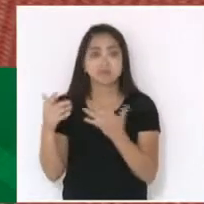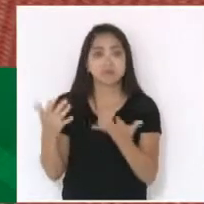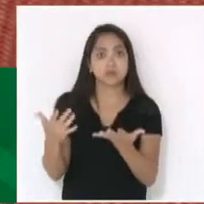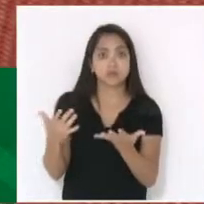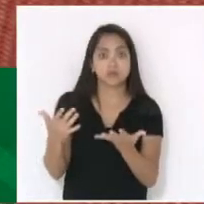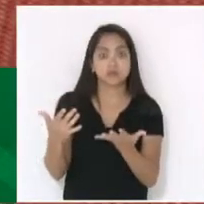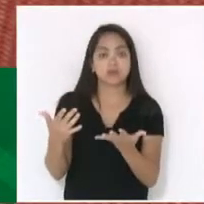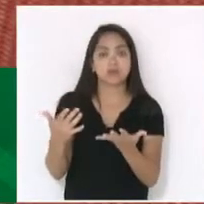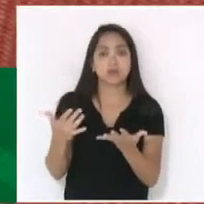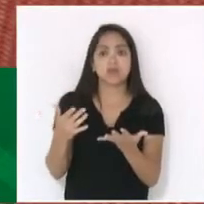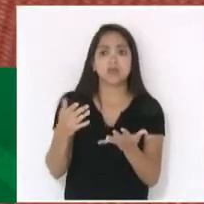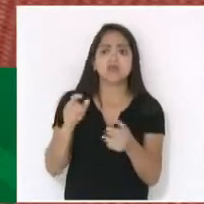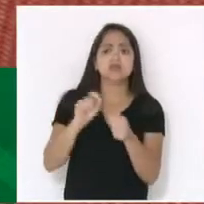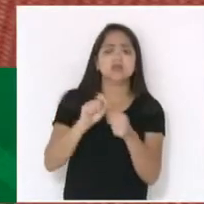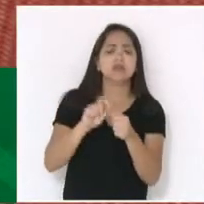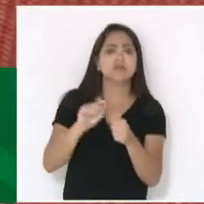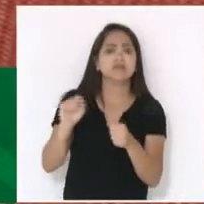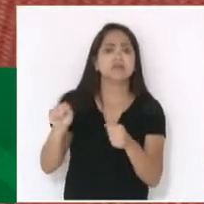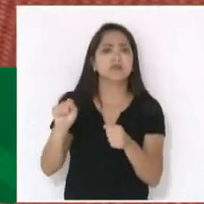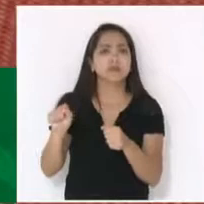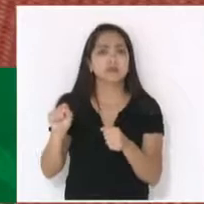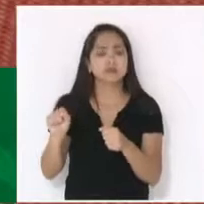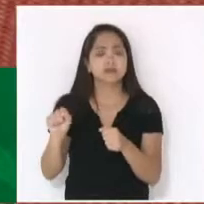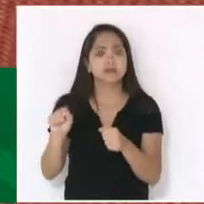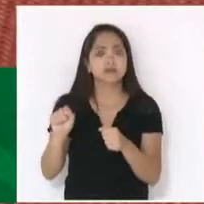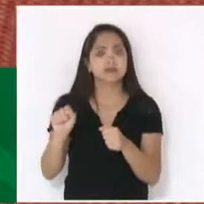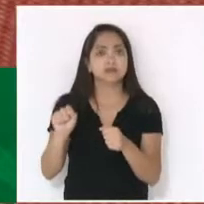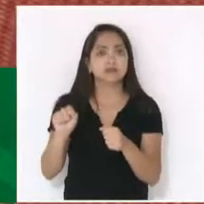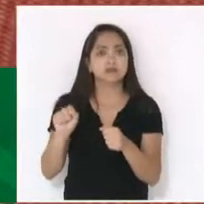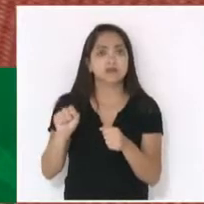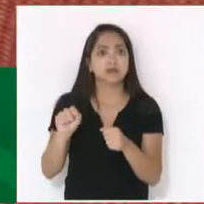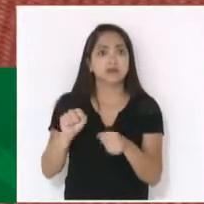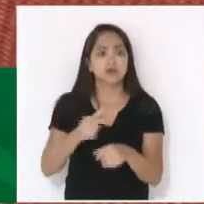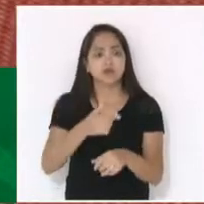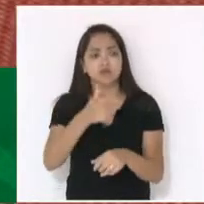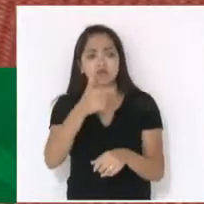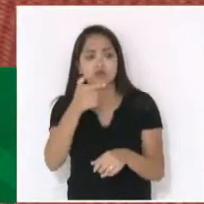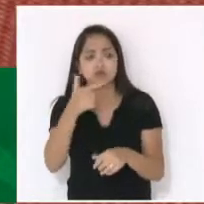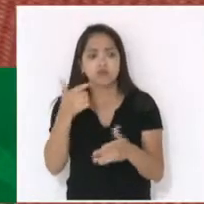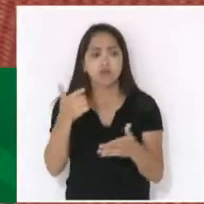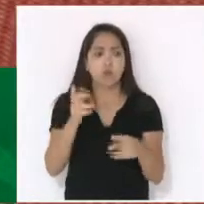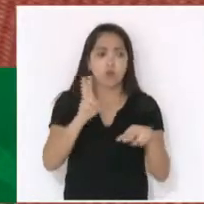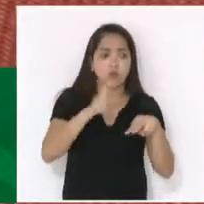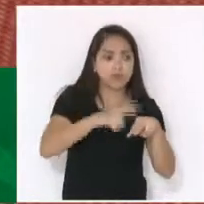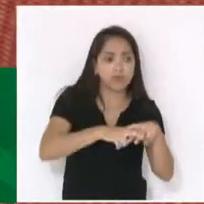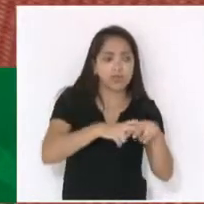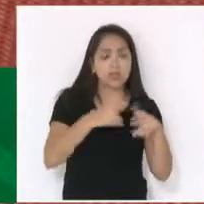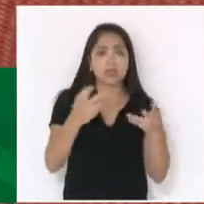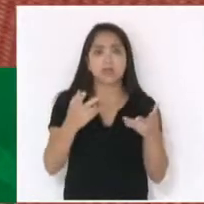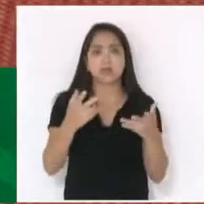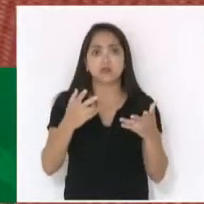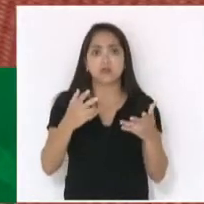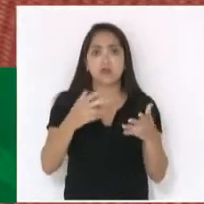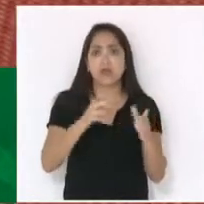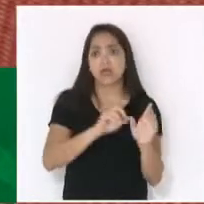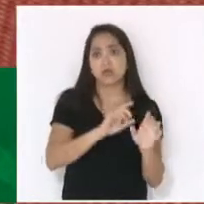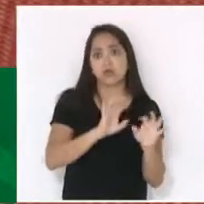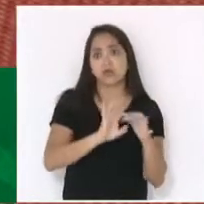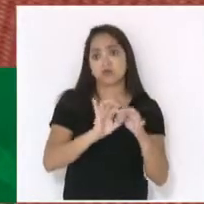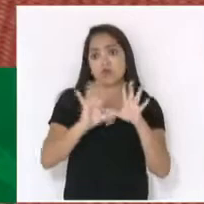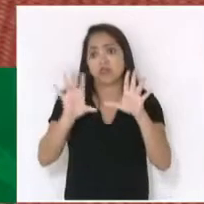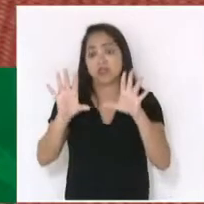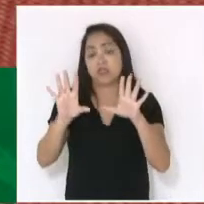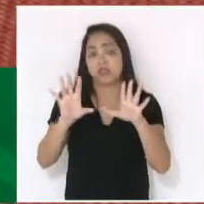aquilo que ele fez a pessoa que foi atingido foi preso depois foi solto